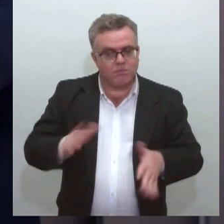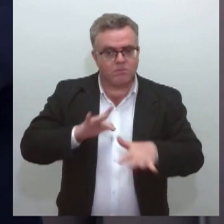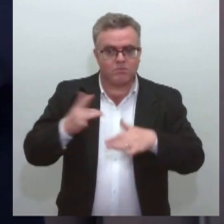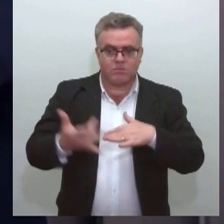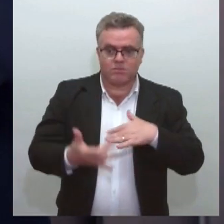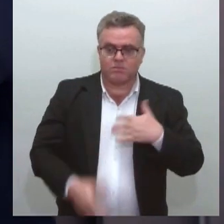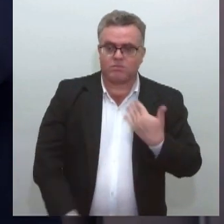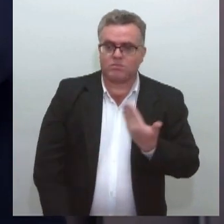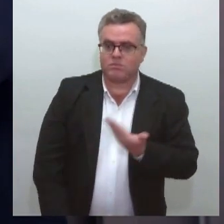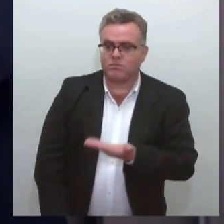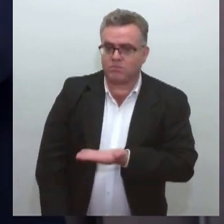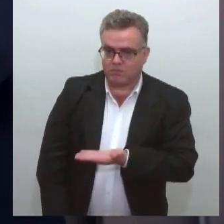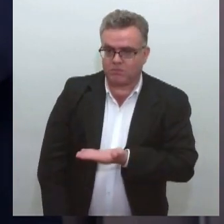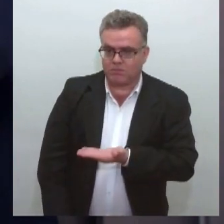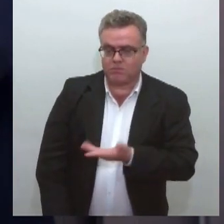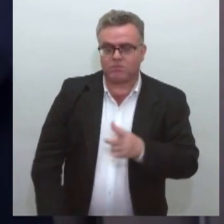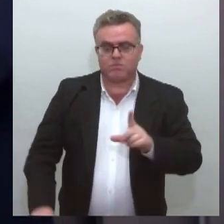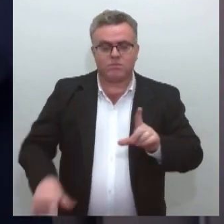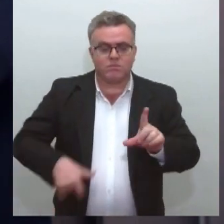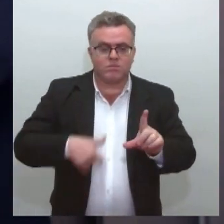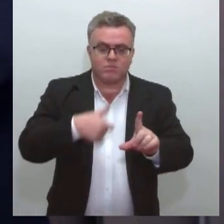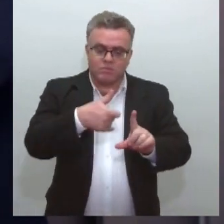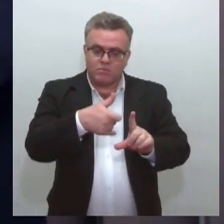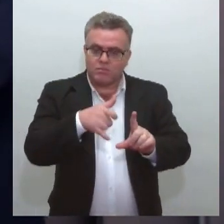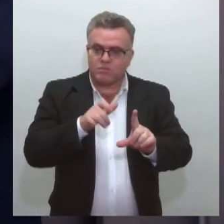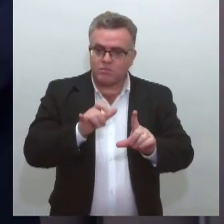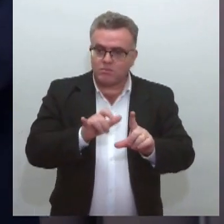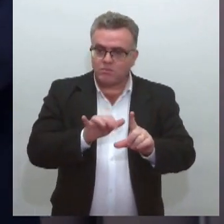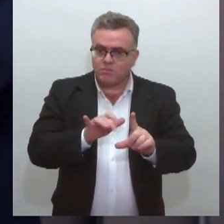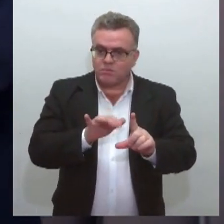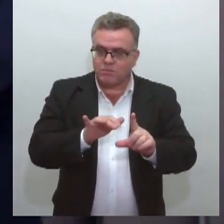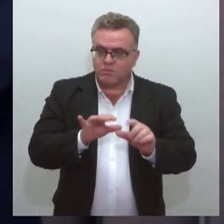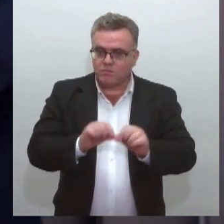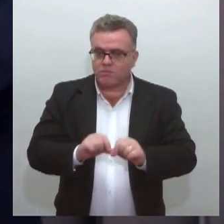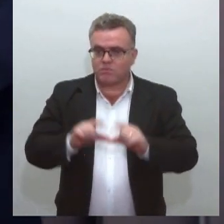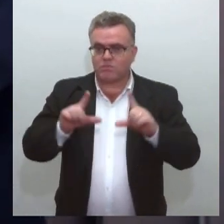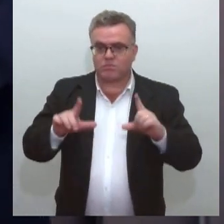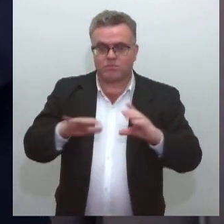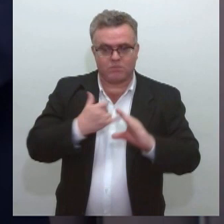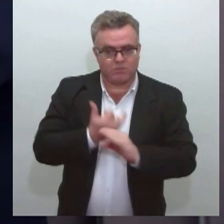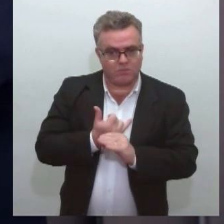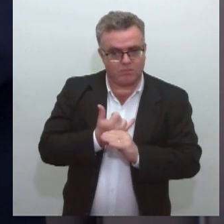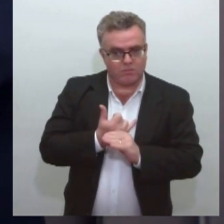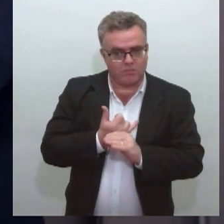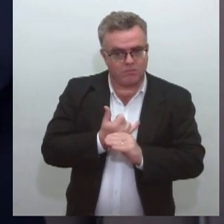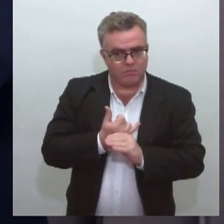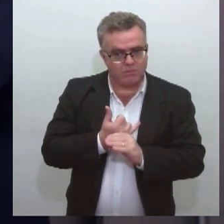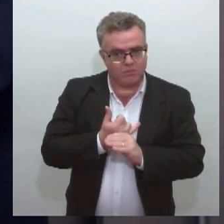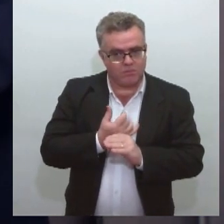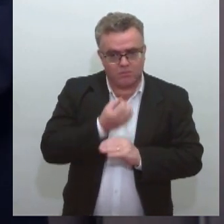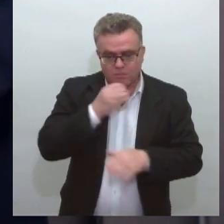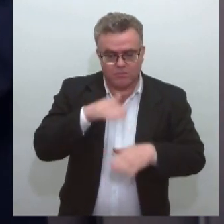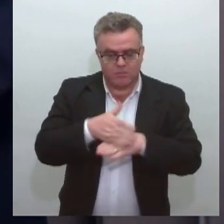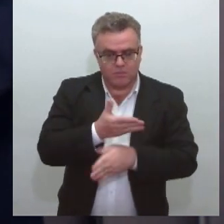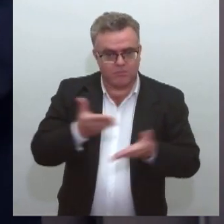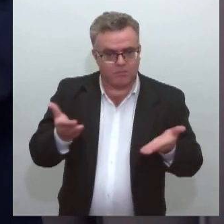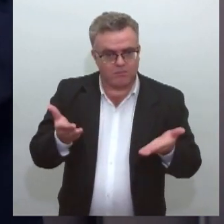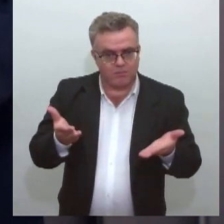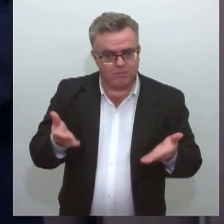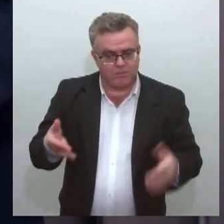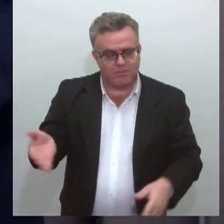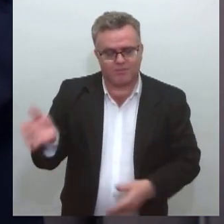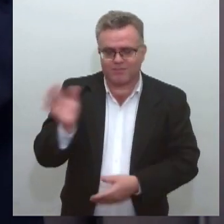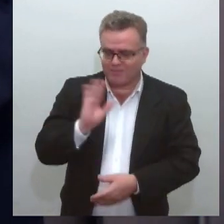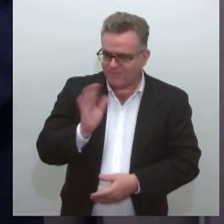QR Code aqui na tela, você acessa o nosso canal do YouTube. Uma boa noite para você e até amanhã.